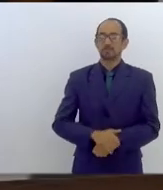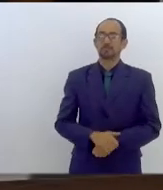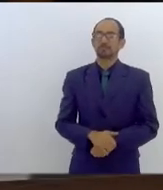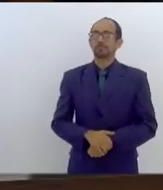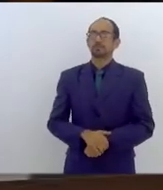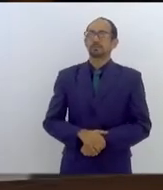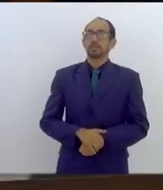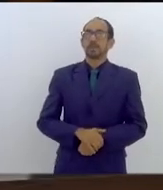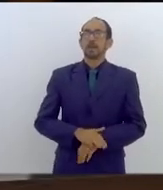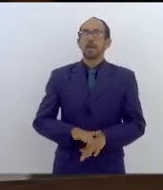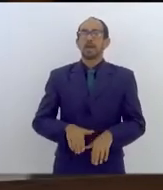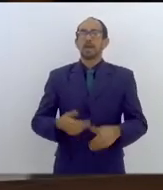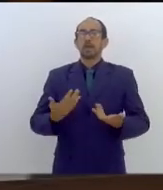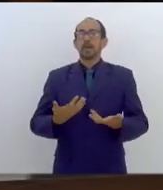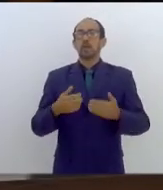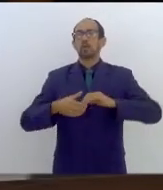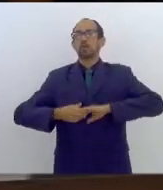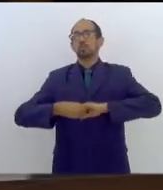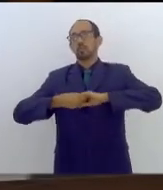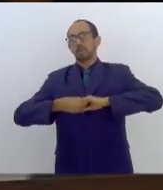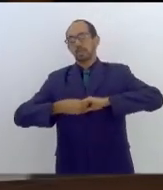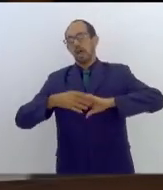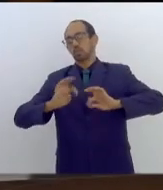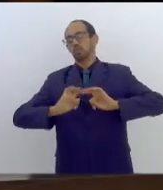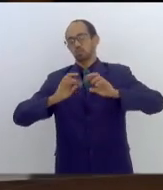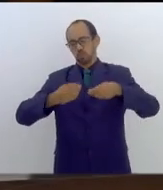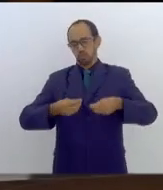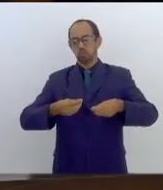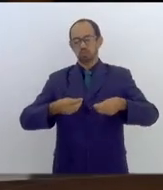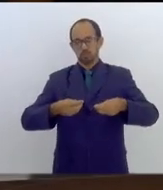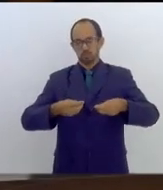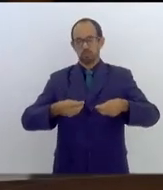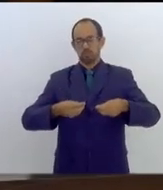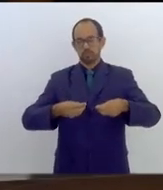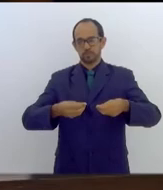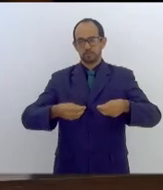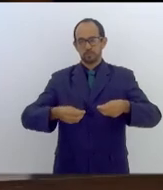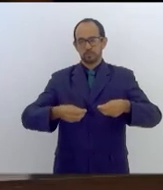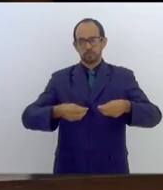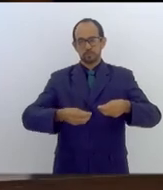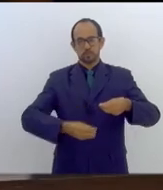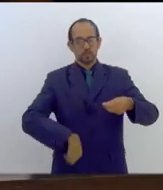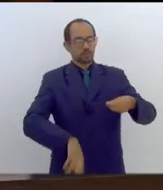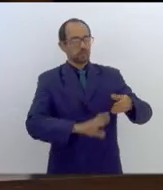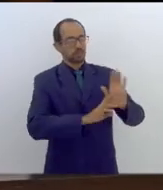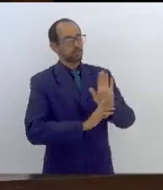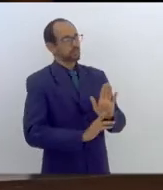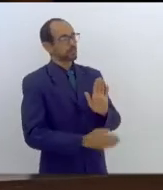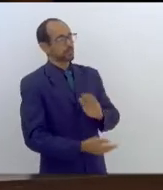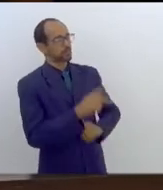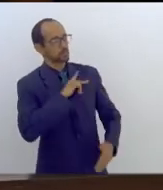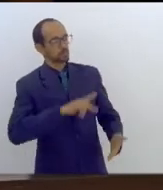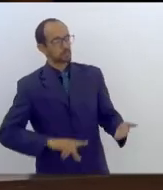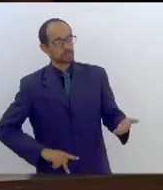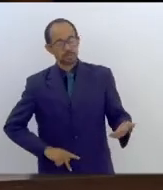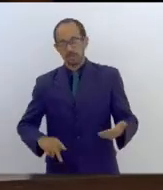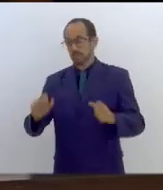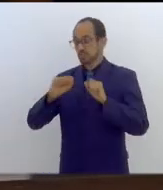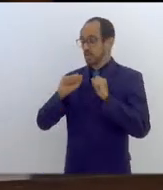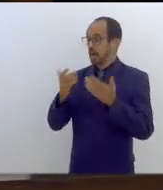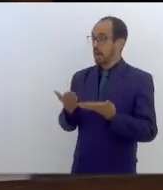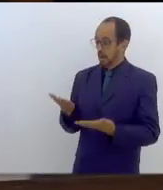eu quero saudar a todos na pessoa do presidente da Assembleia